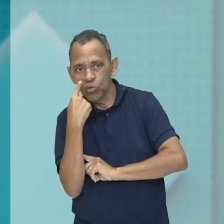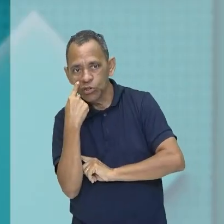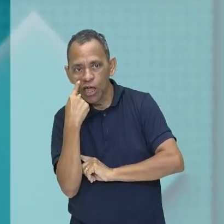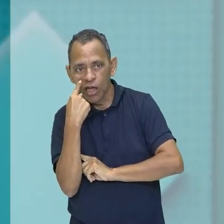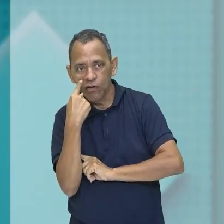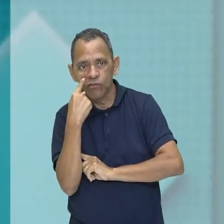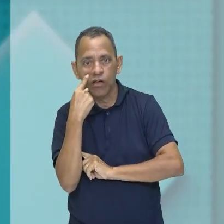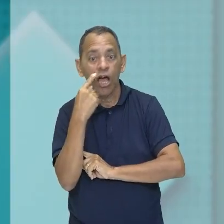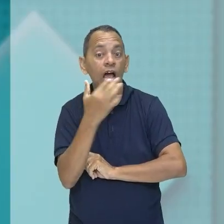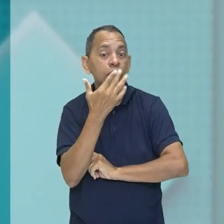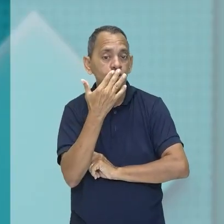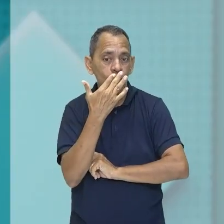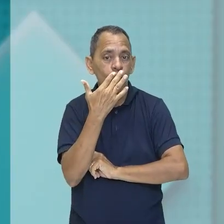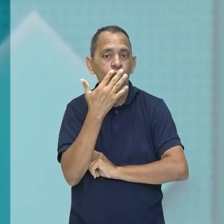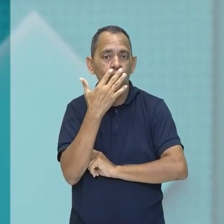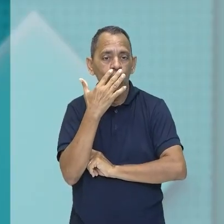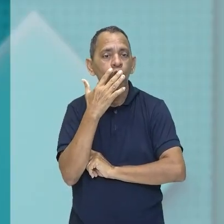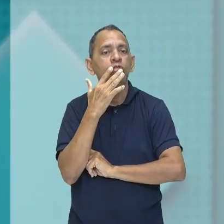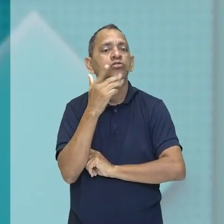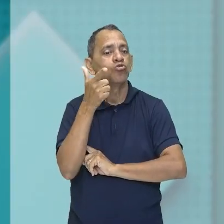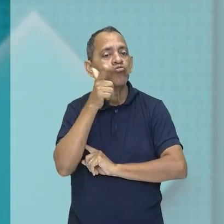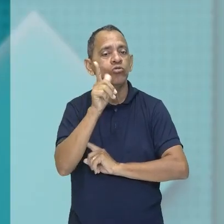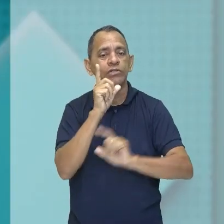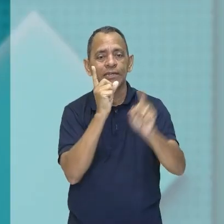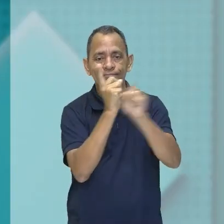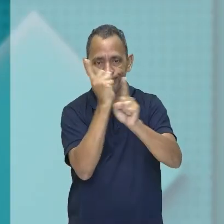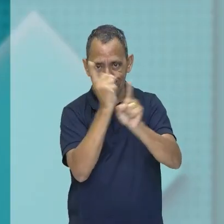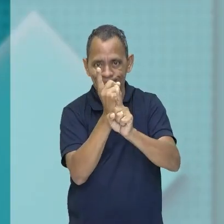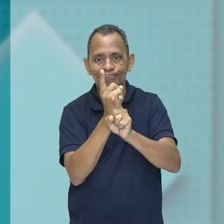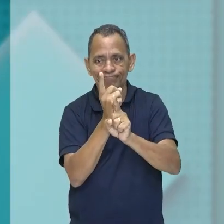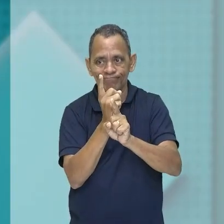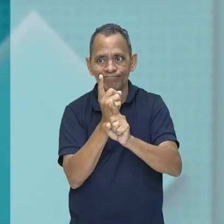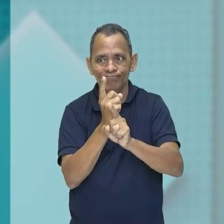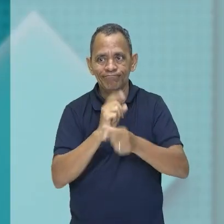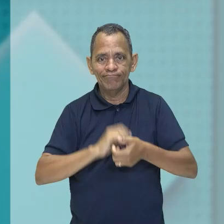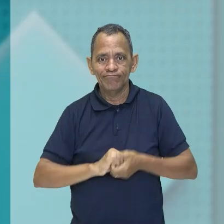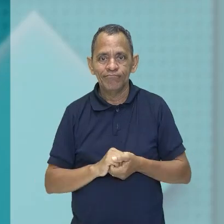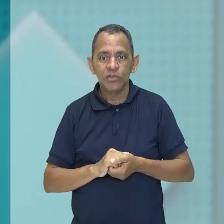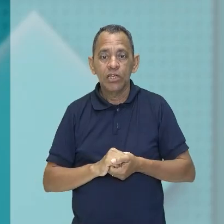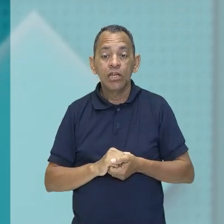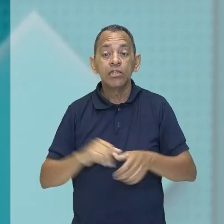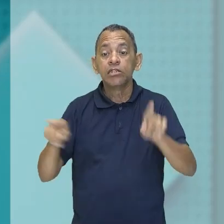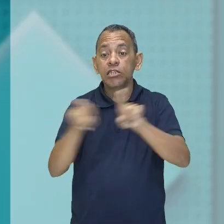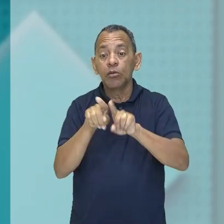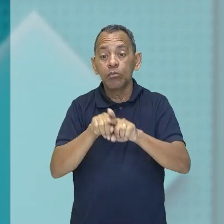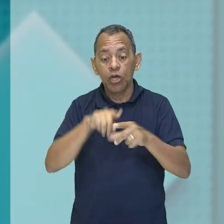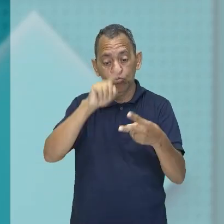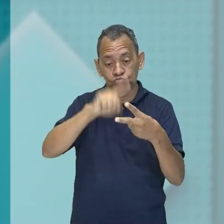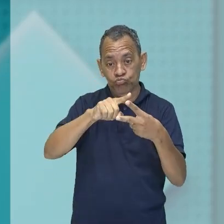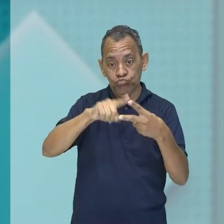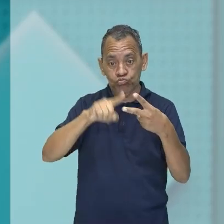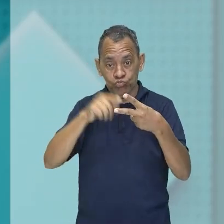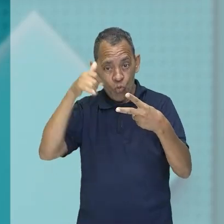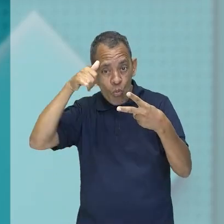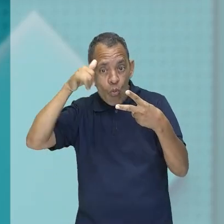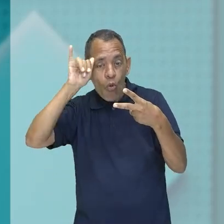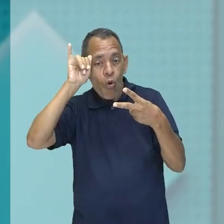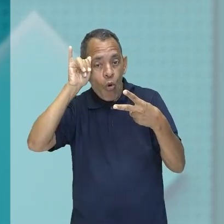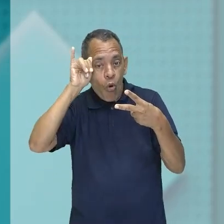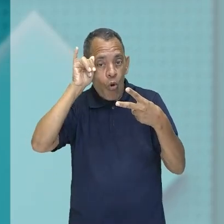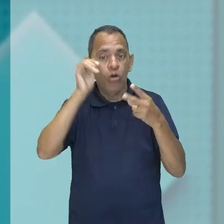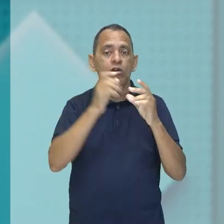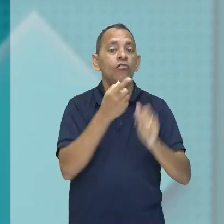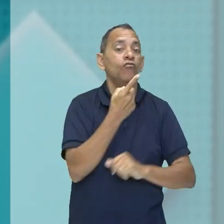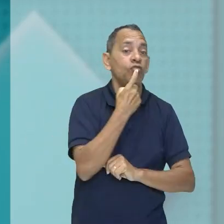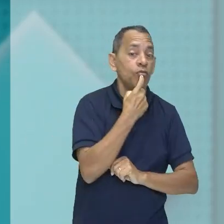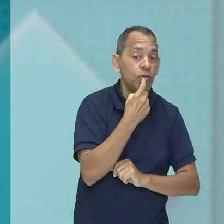aquelas cores, você identifica, assim também como os bois, o garantido e o caprichoso. Tenho certeza que